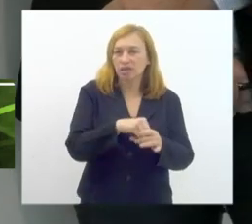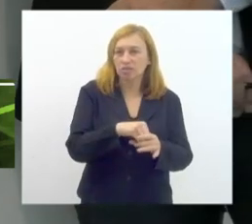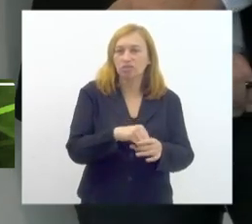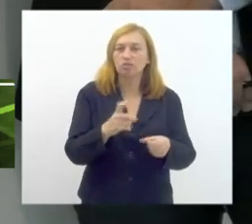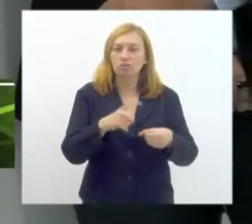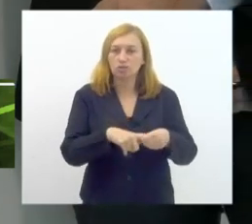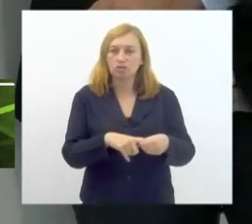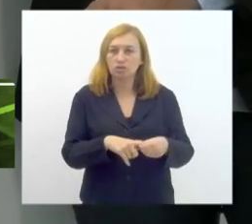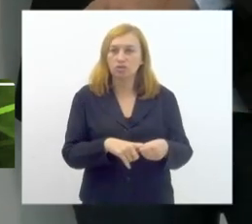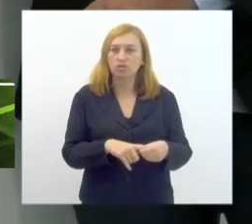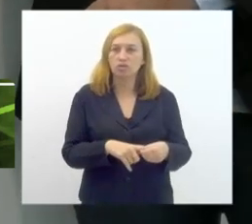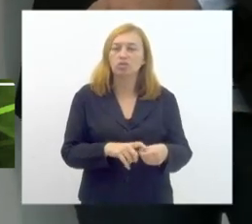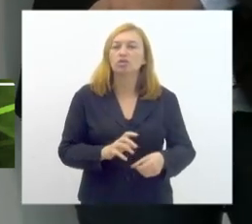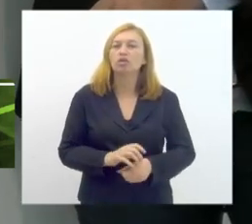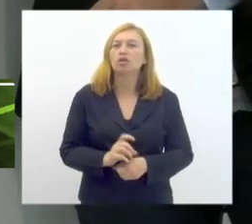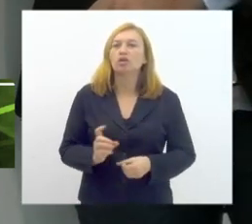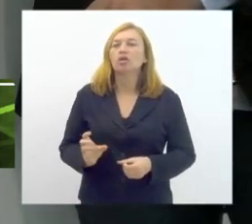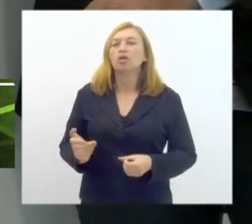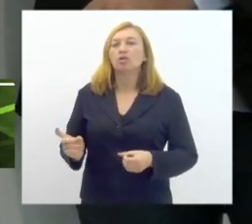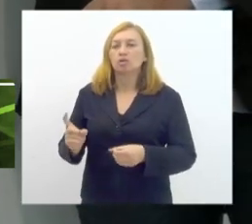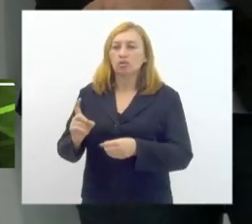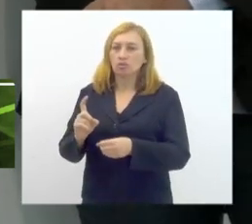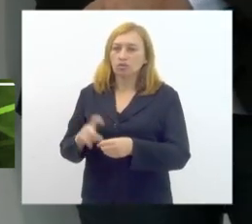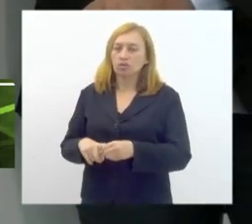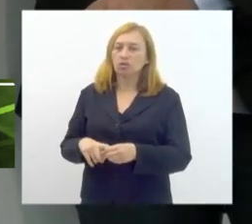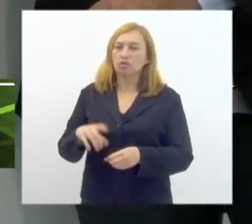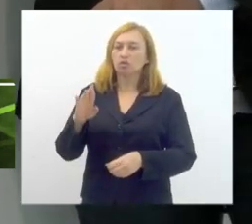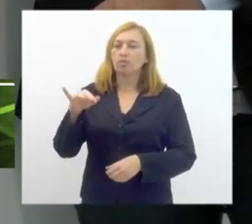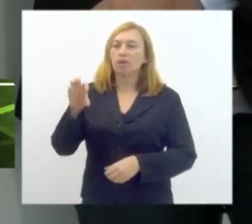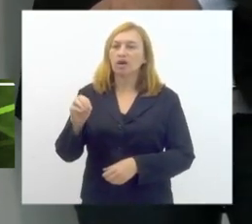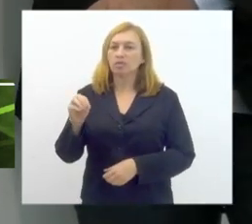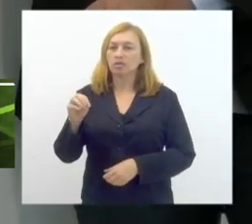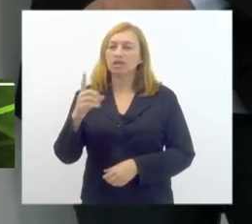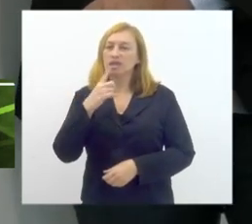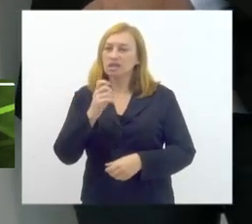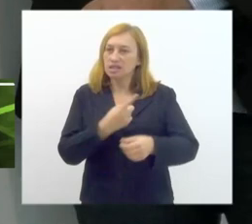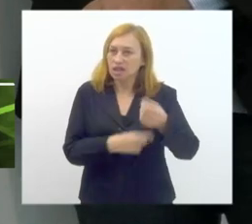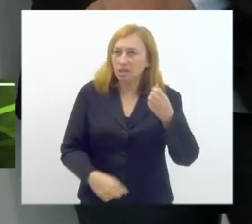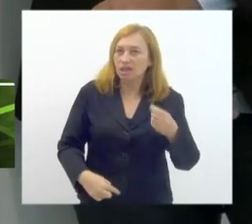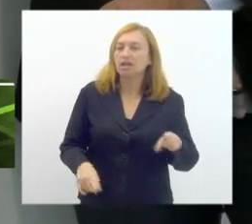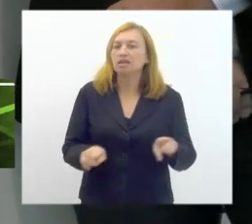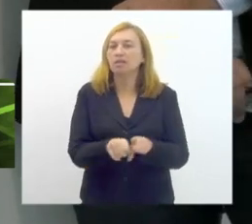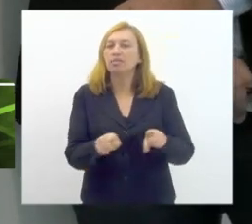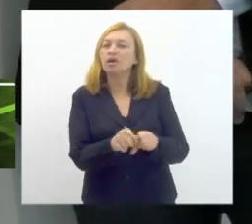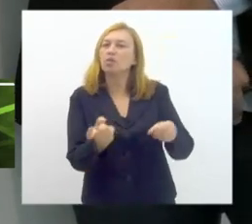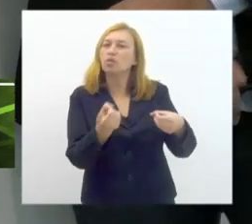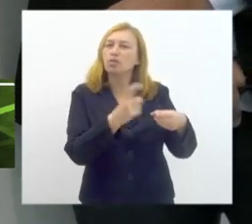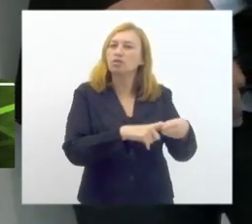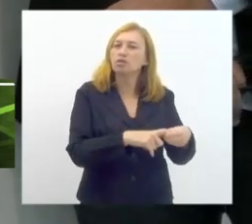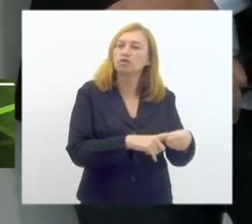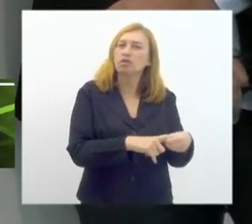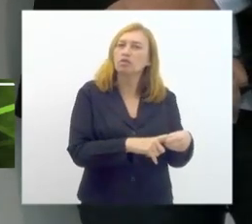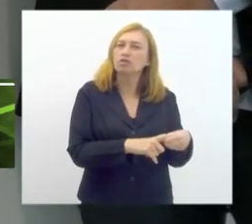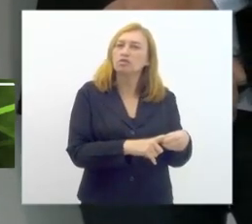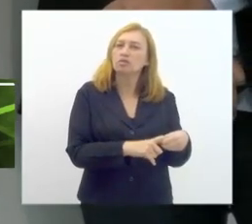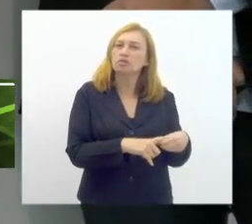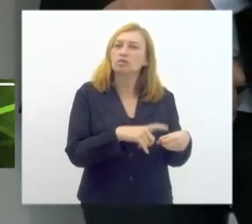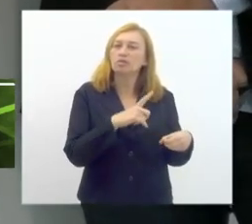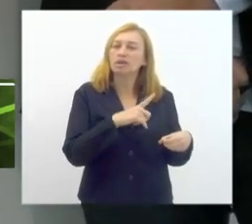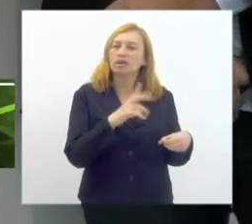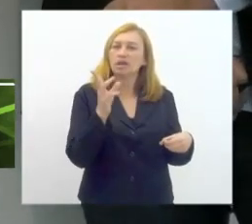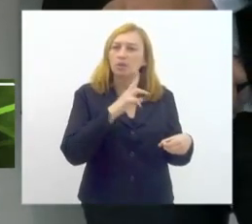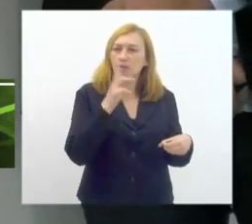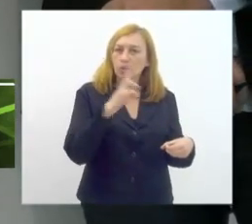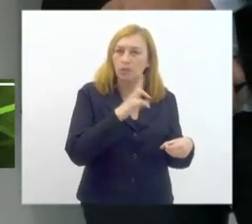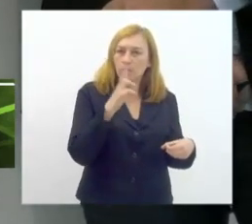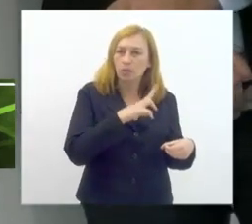seja, o consórcio do banco de sangue, que é o Hemolagos, que já está, e o consórcio para gerir a rede de urgência e